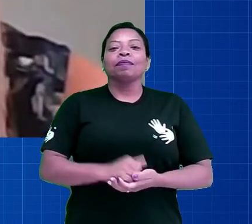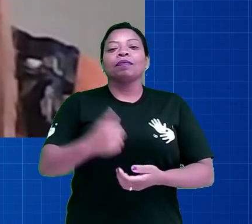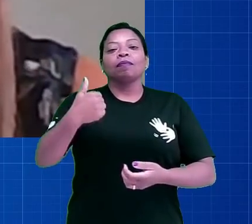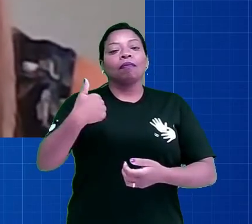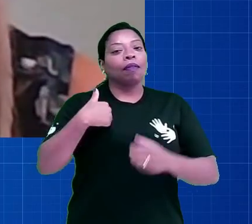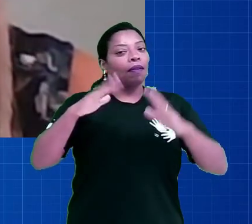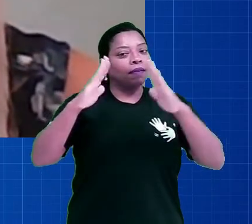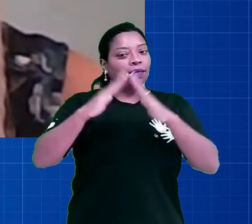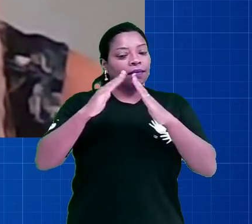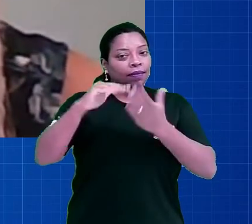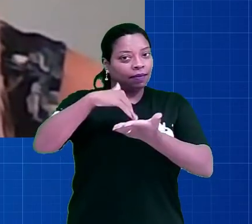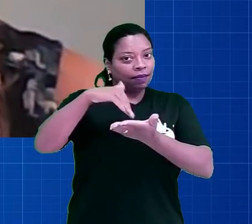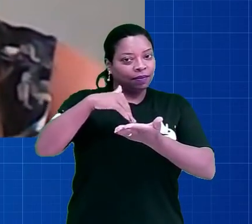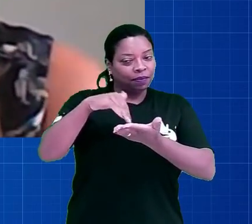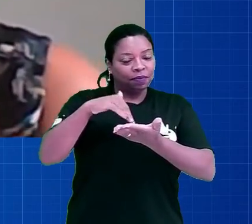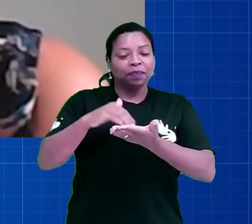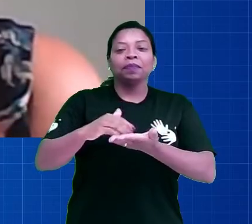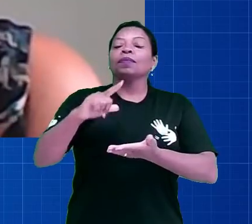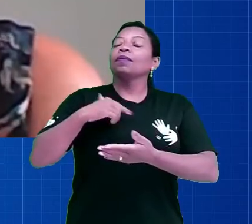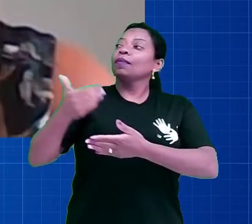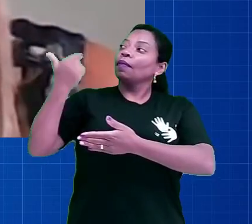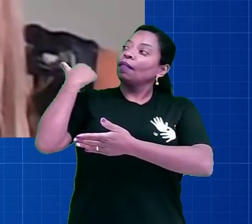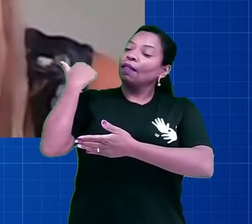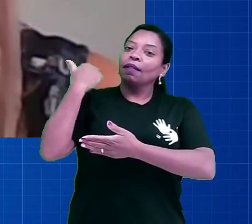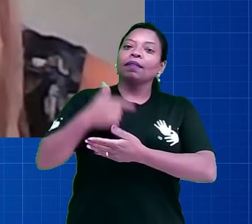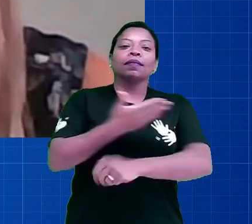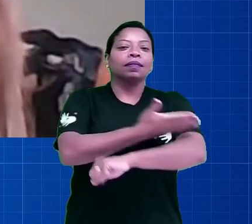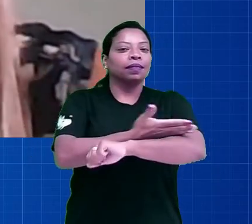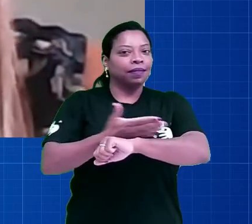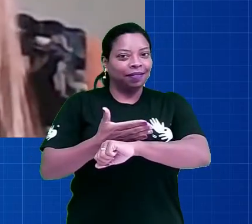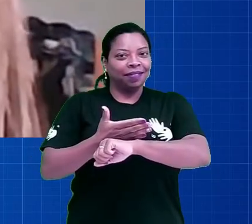Estou no escritório da minha casa e a parede atrás de mim é branca.